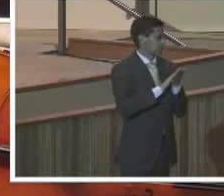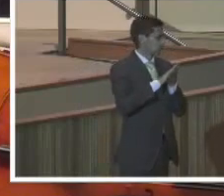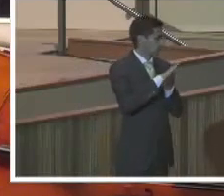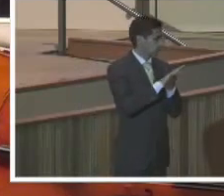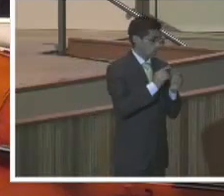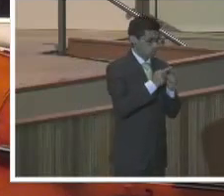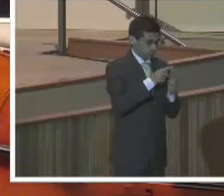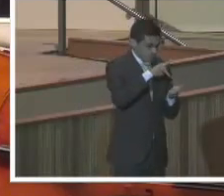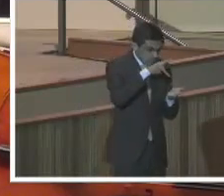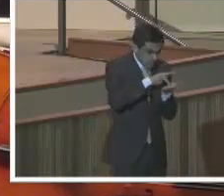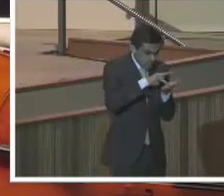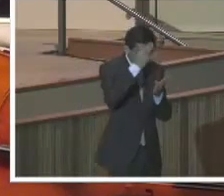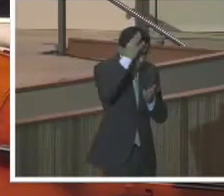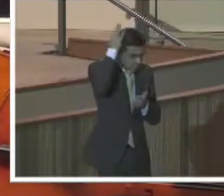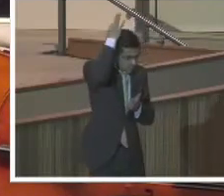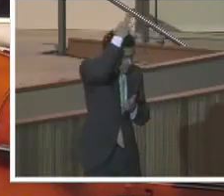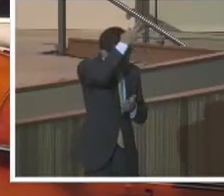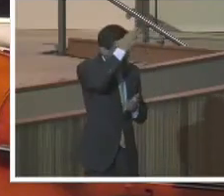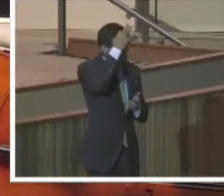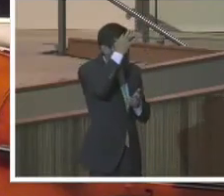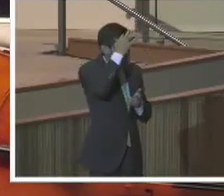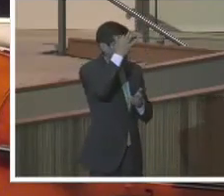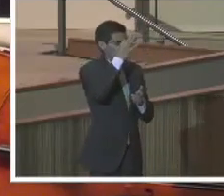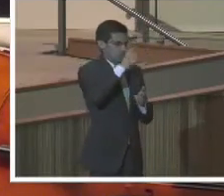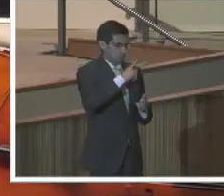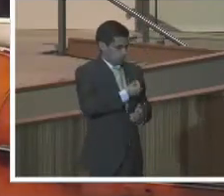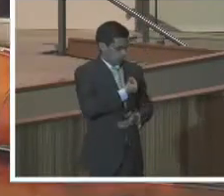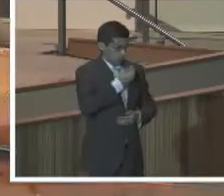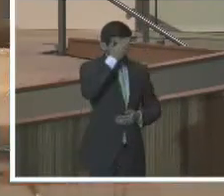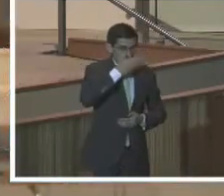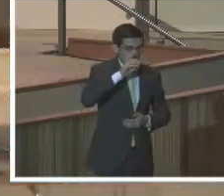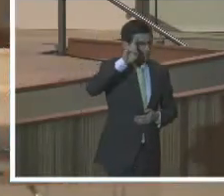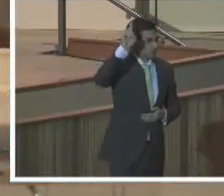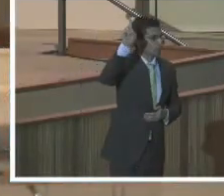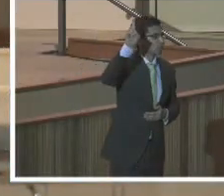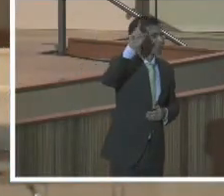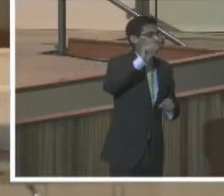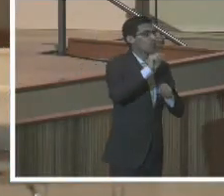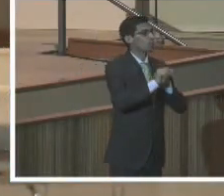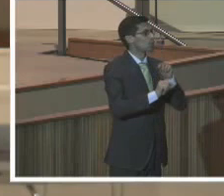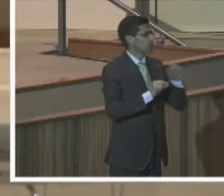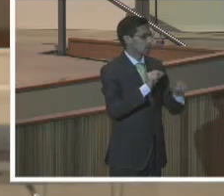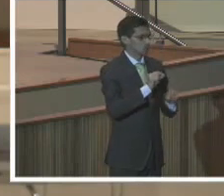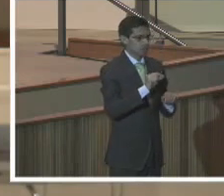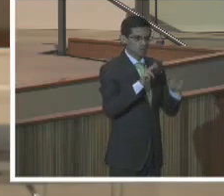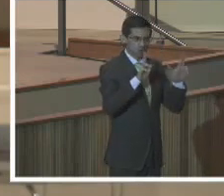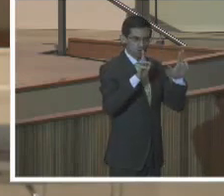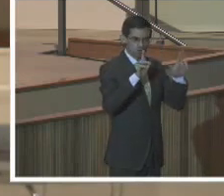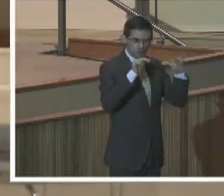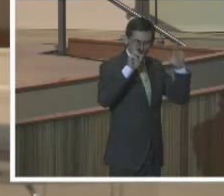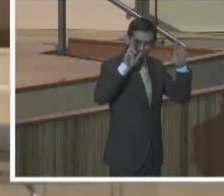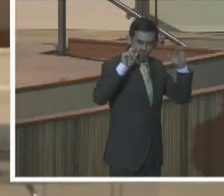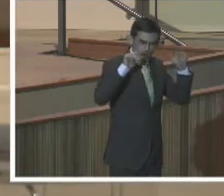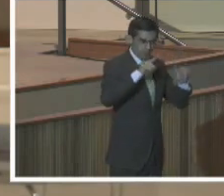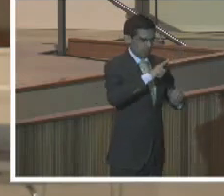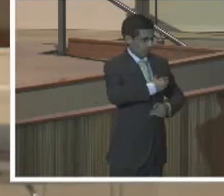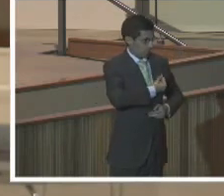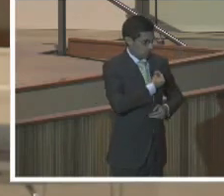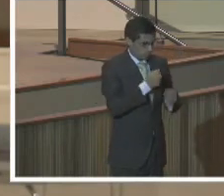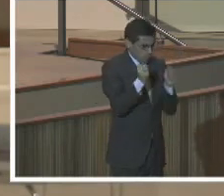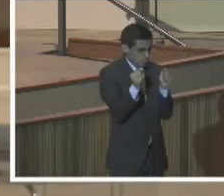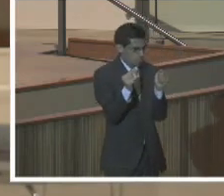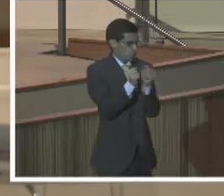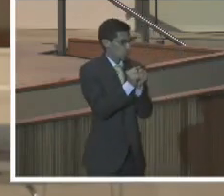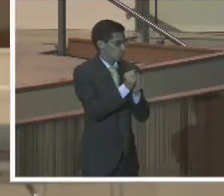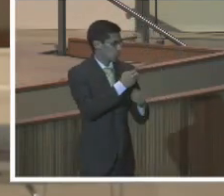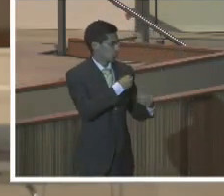se fosse realmente sério com Deus, não se envolveria com esse tipo de